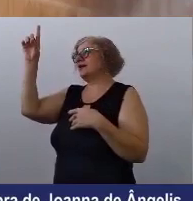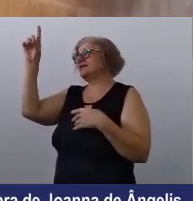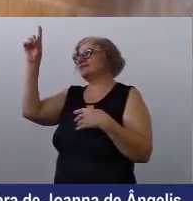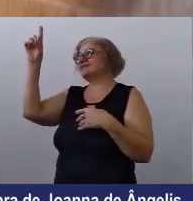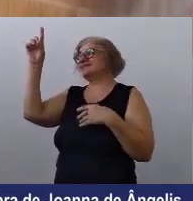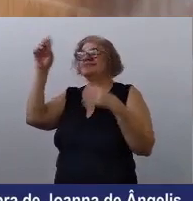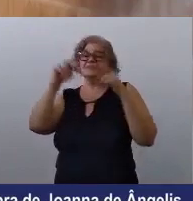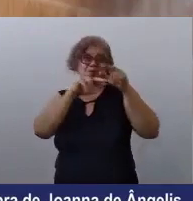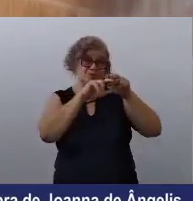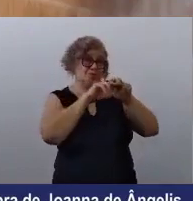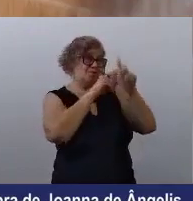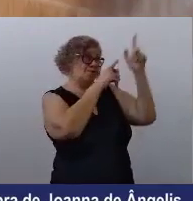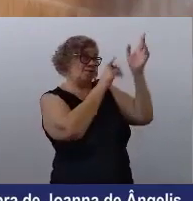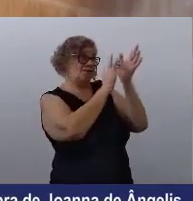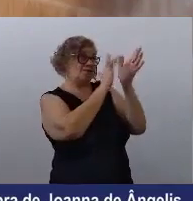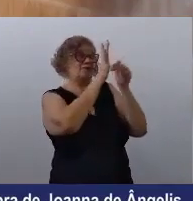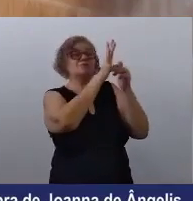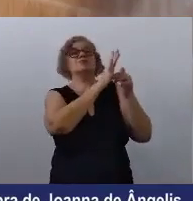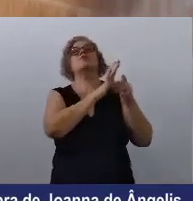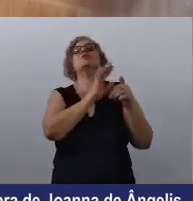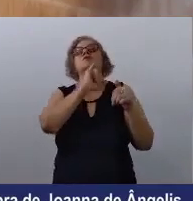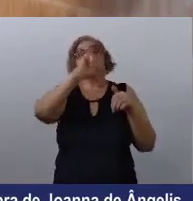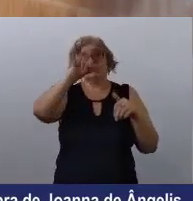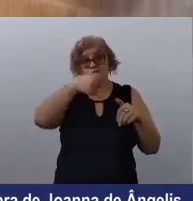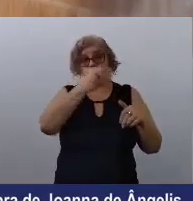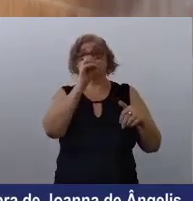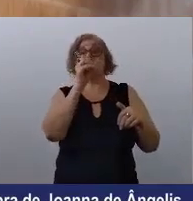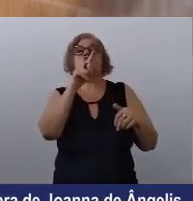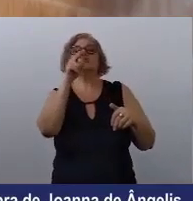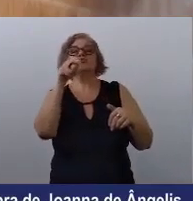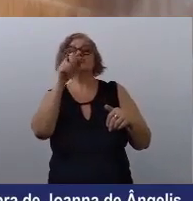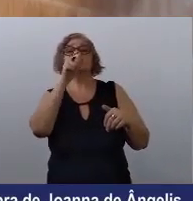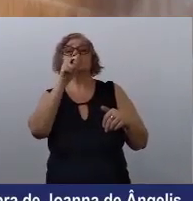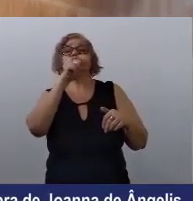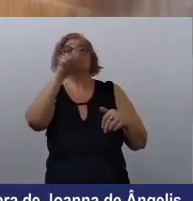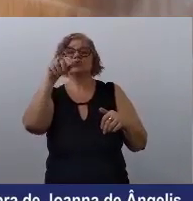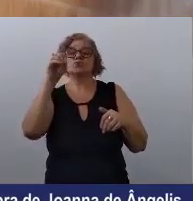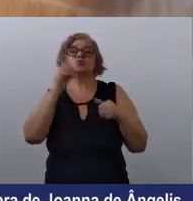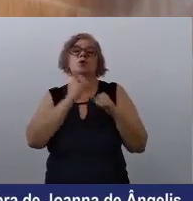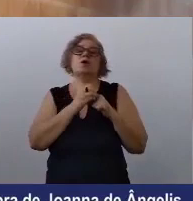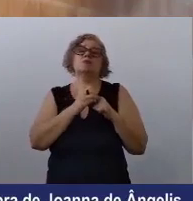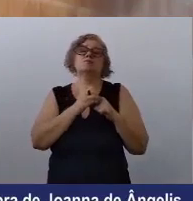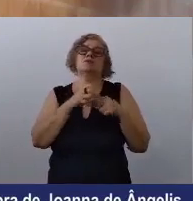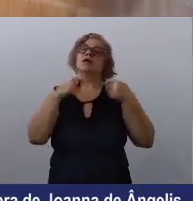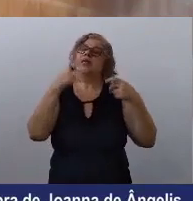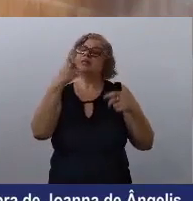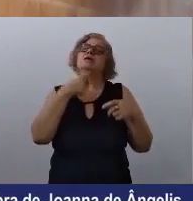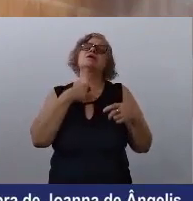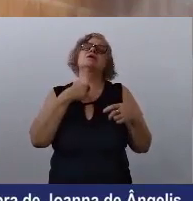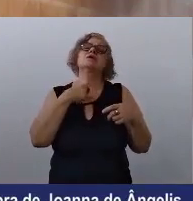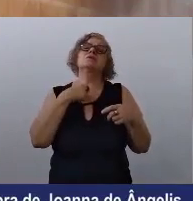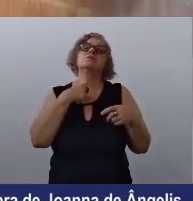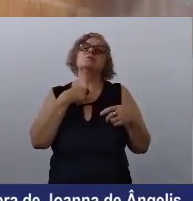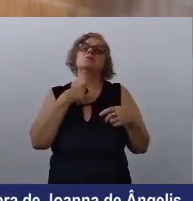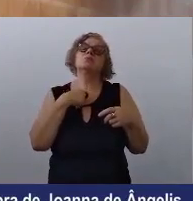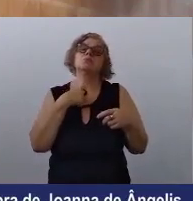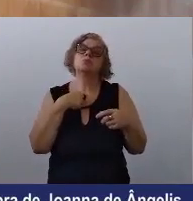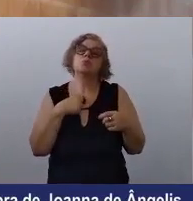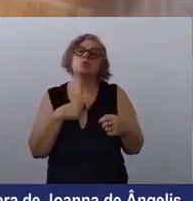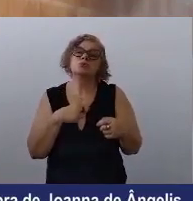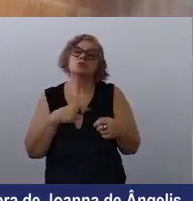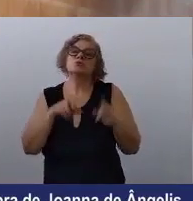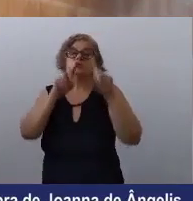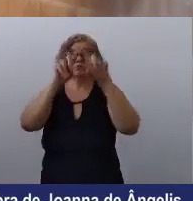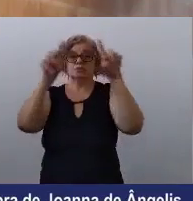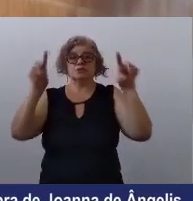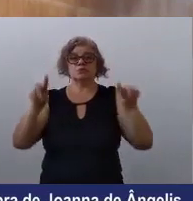através de Jesus, através de João, que ela gostaria muito de formar uma instituição para amparar